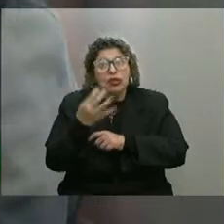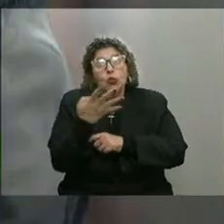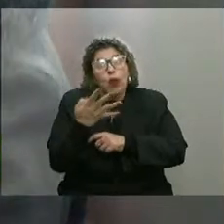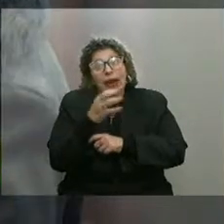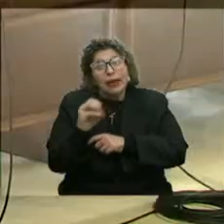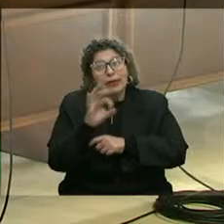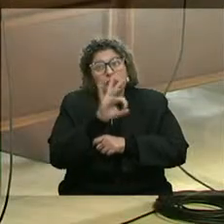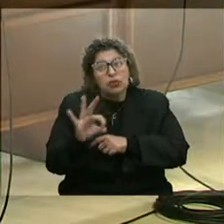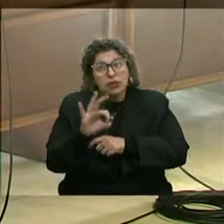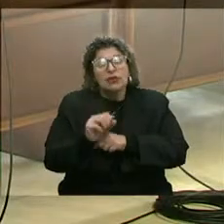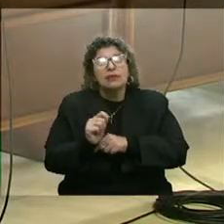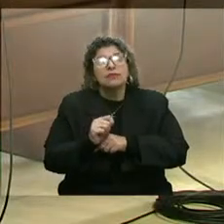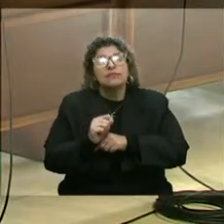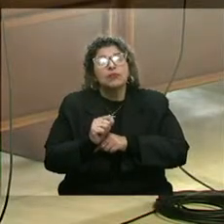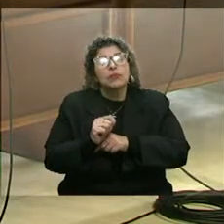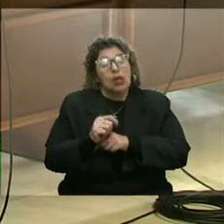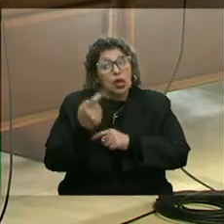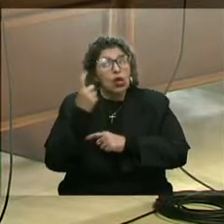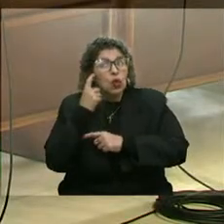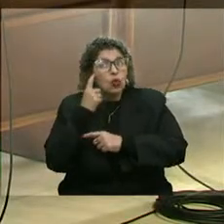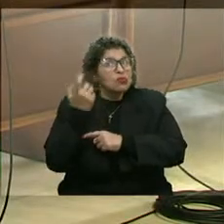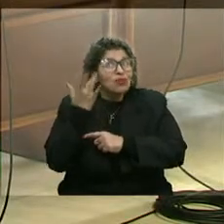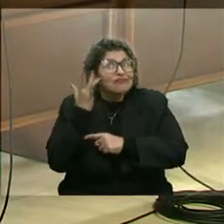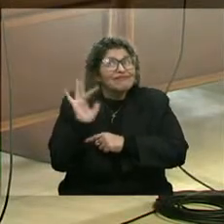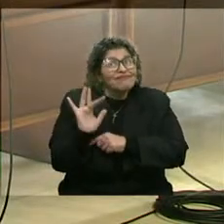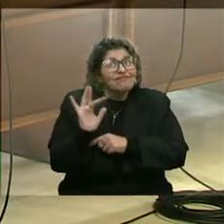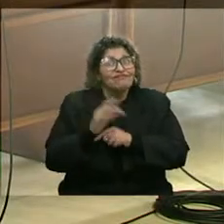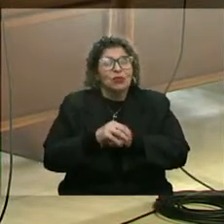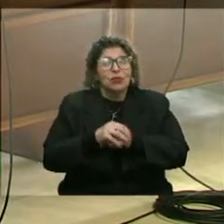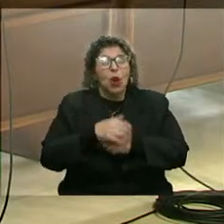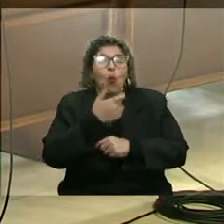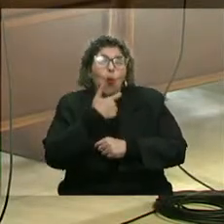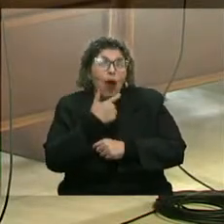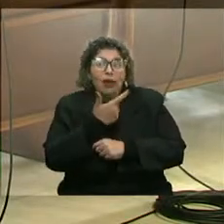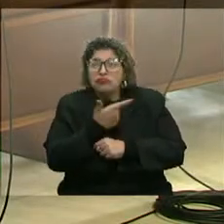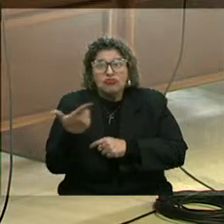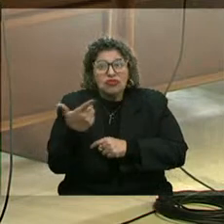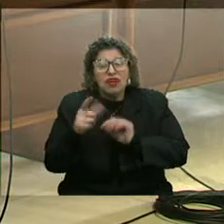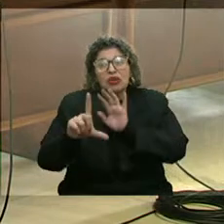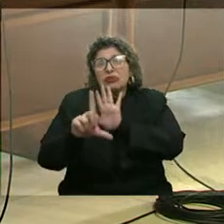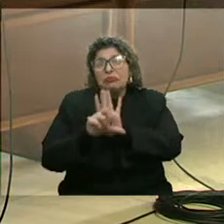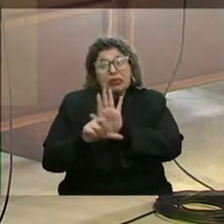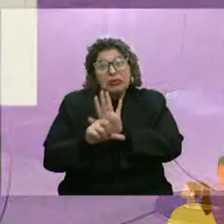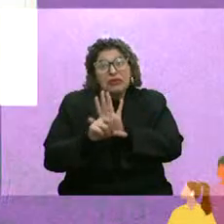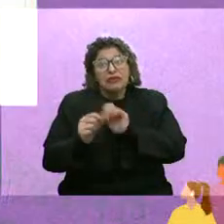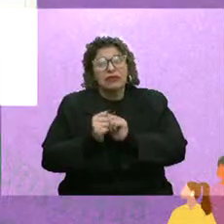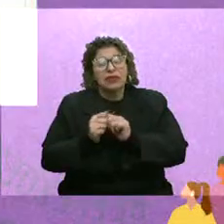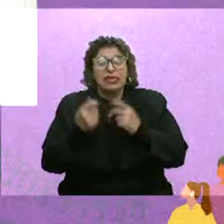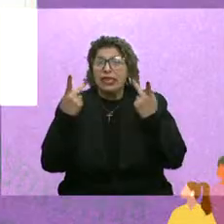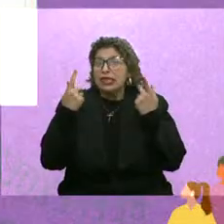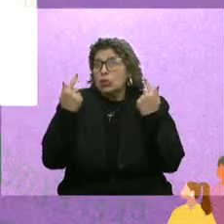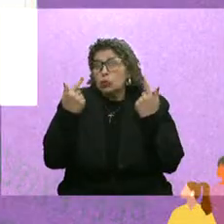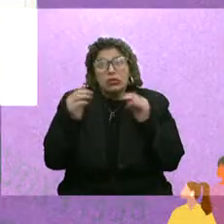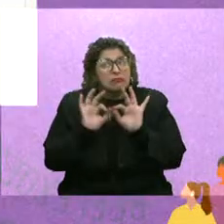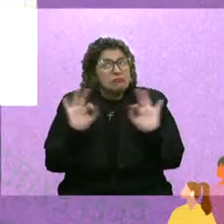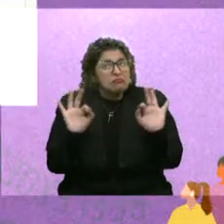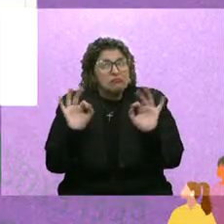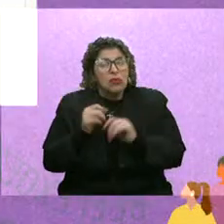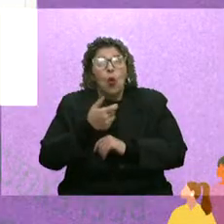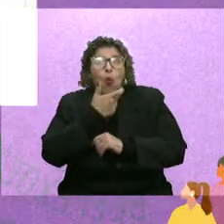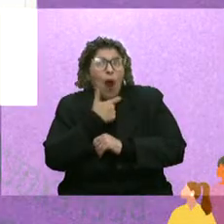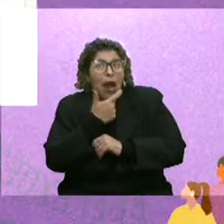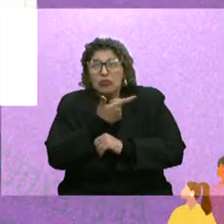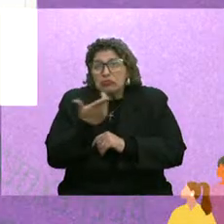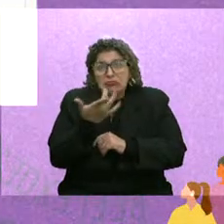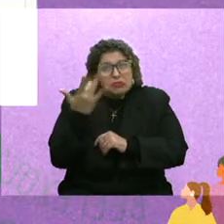40%, em torno de 30%, 40%, que disse, olha, eu não sei ou acho que não falta nenhuma legislação. Então, ele está tranquilo quanto a isso. Ou não sabe ou acho que não